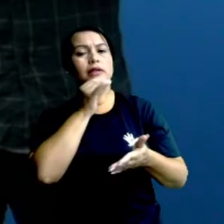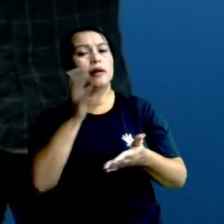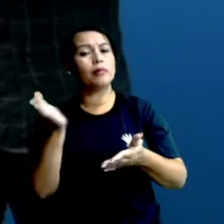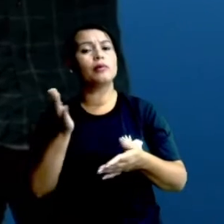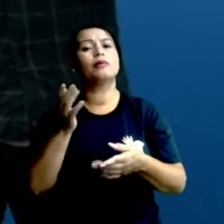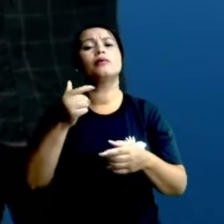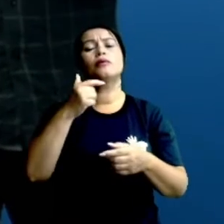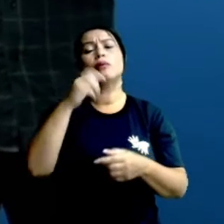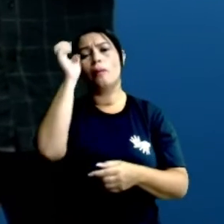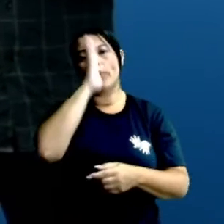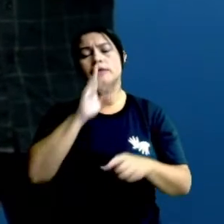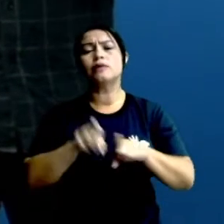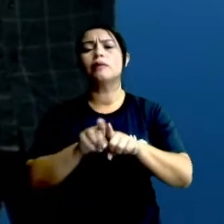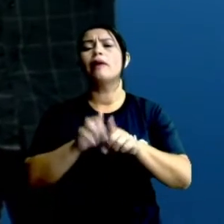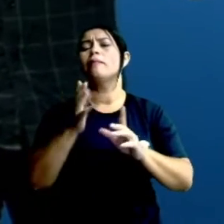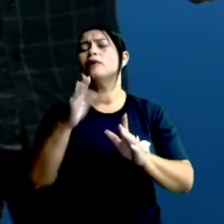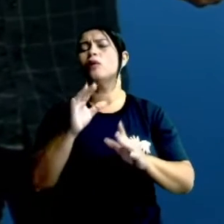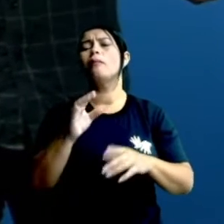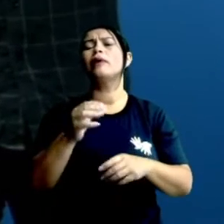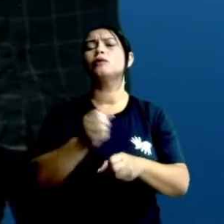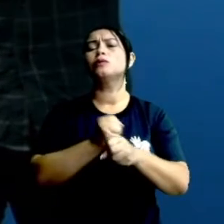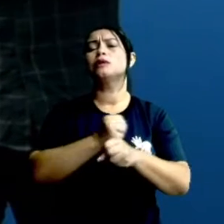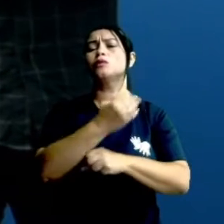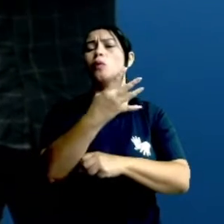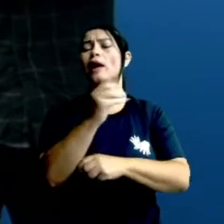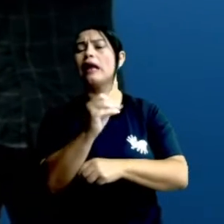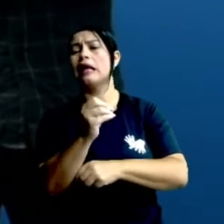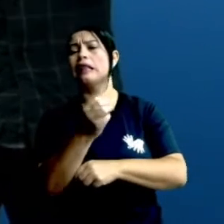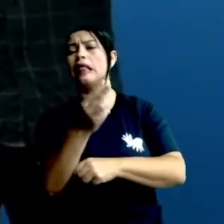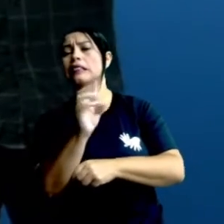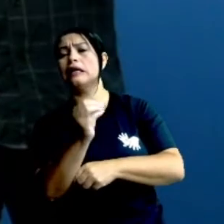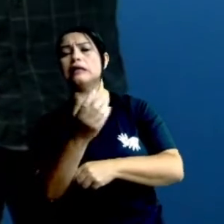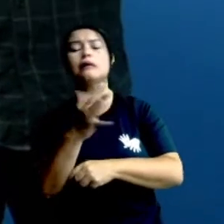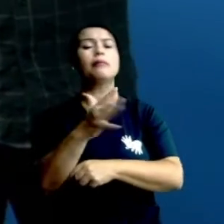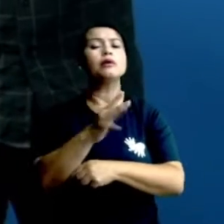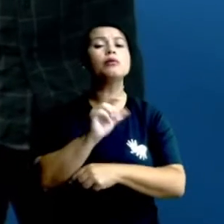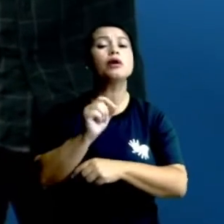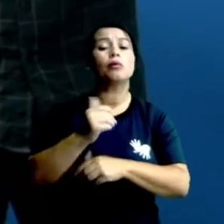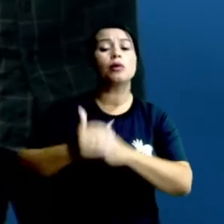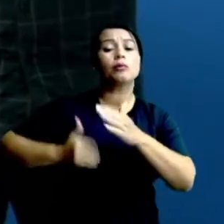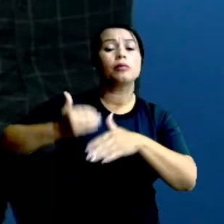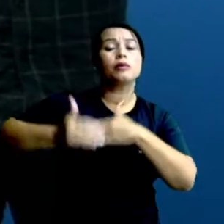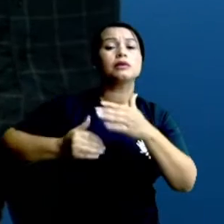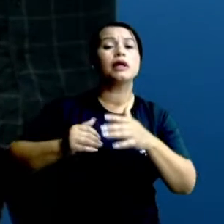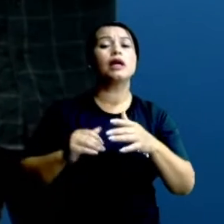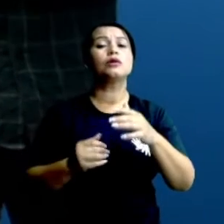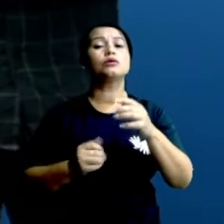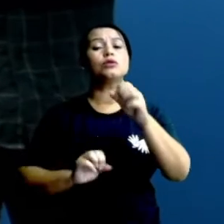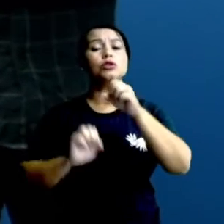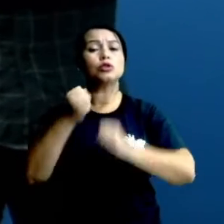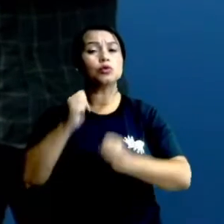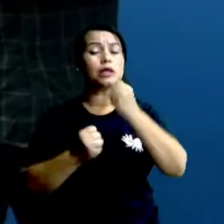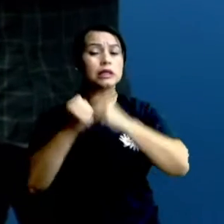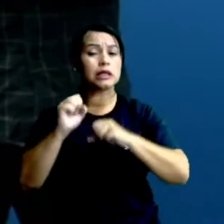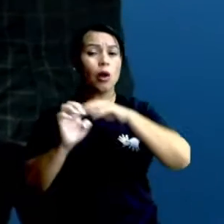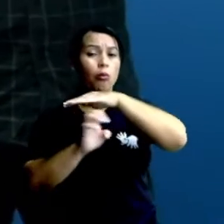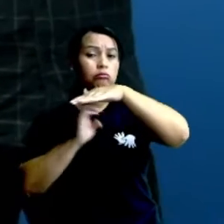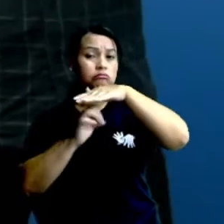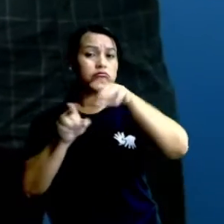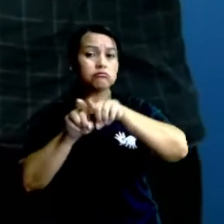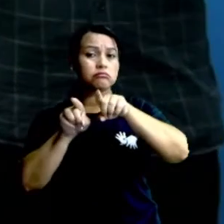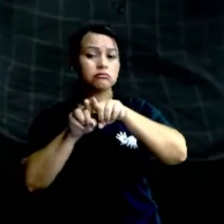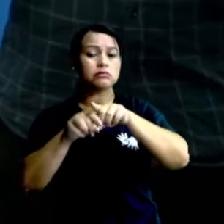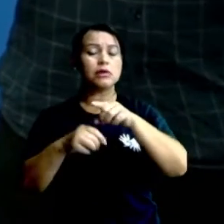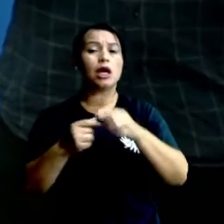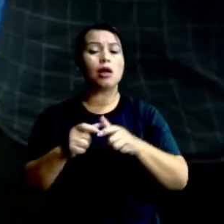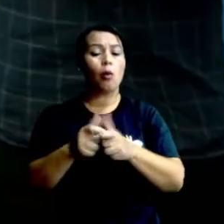Brasil também serve. Na década de 40, né, década de 30, que foi quando o processo de industrialização no Brasil se intensificou, a